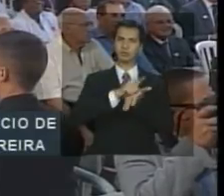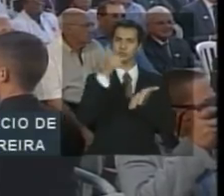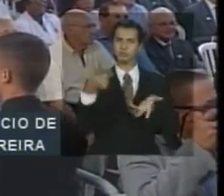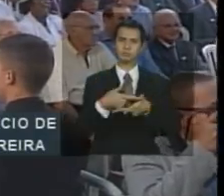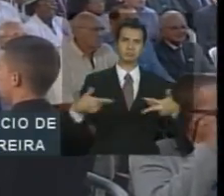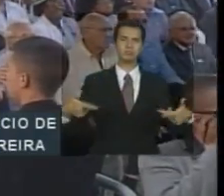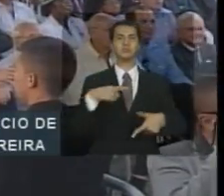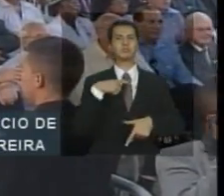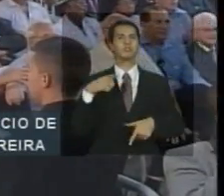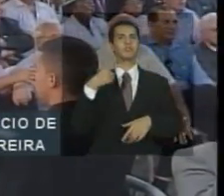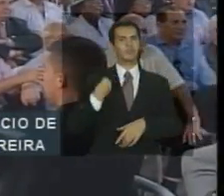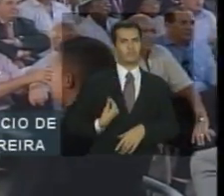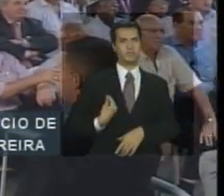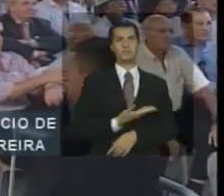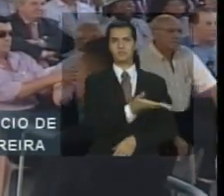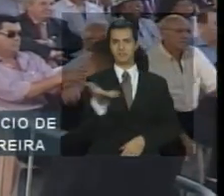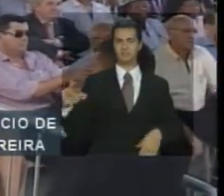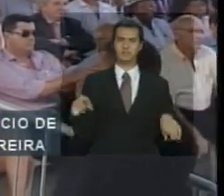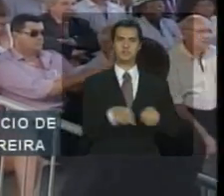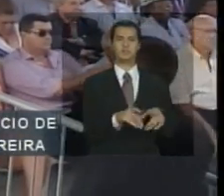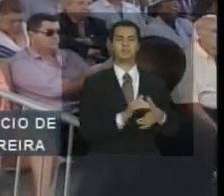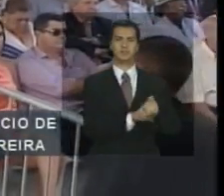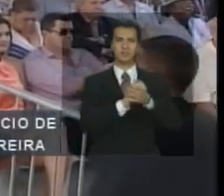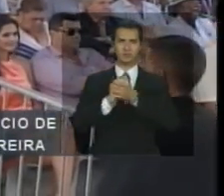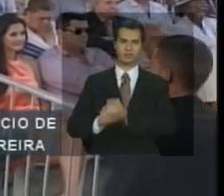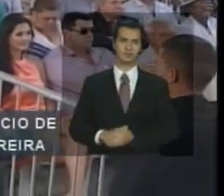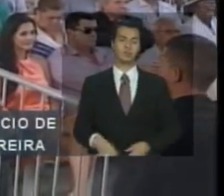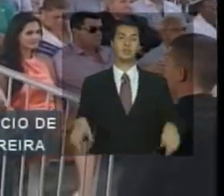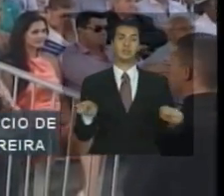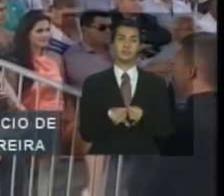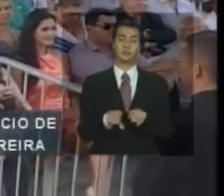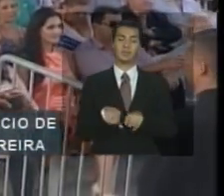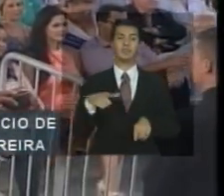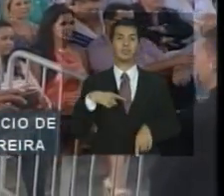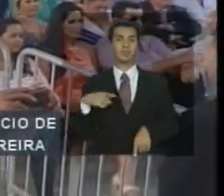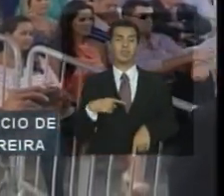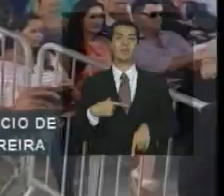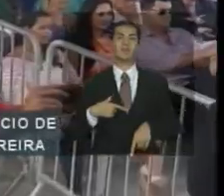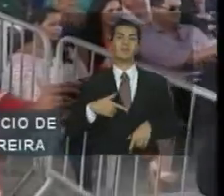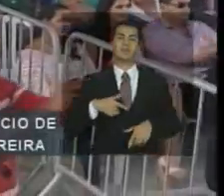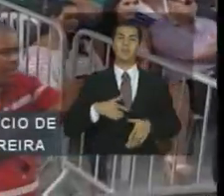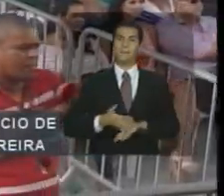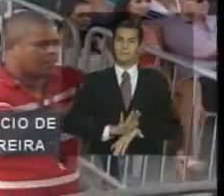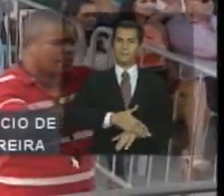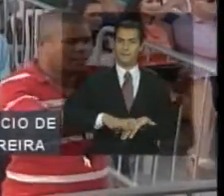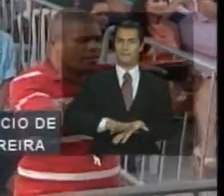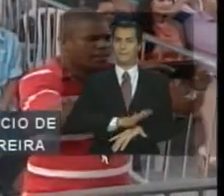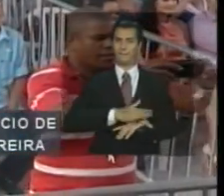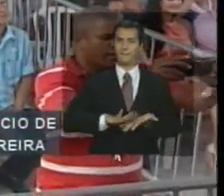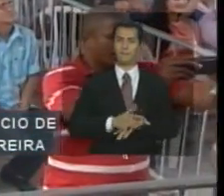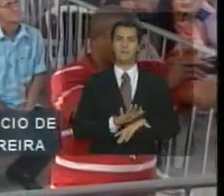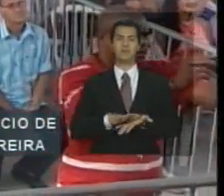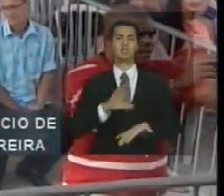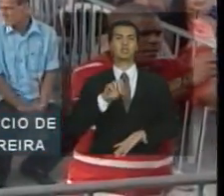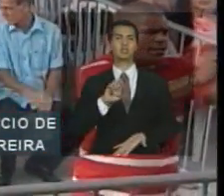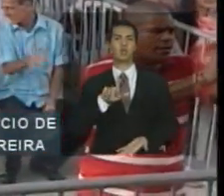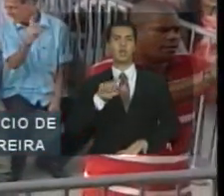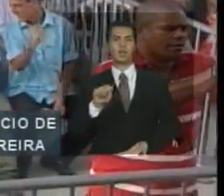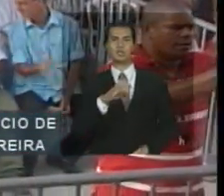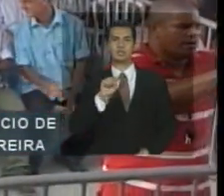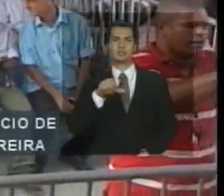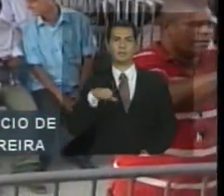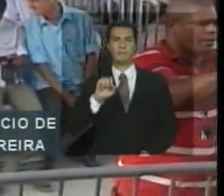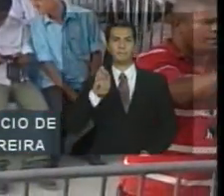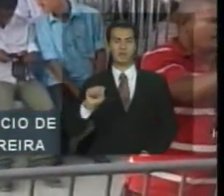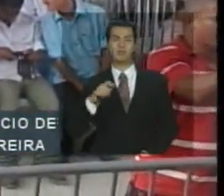muito especialmente nessas duas escolas de samba que fazem desse lugar um lugar tão especial. Queria cumprimentar a